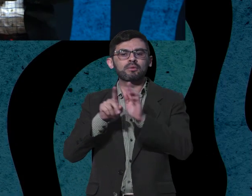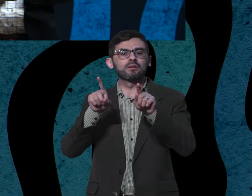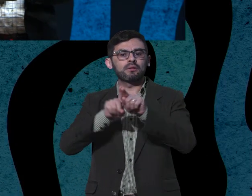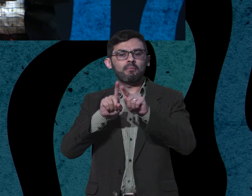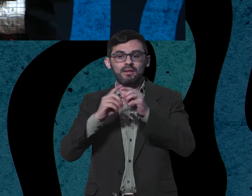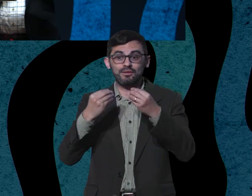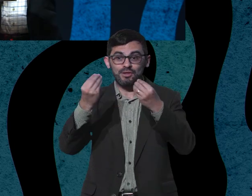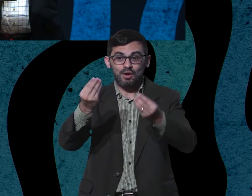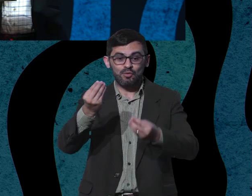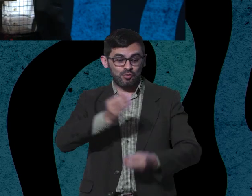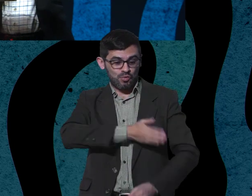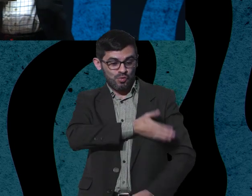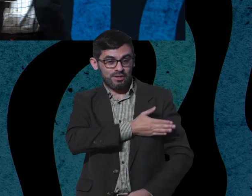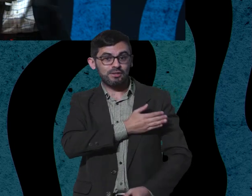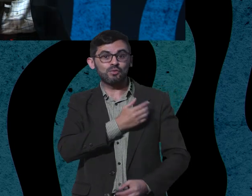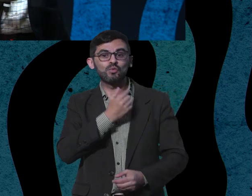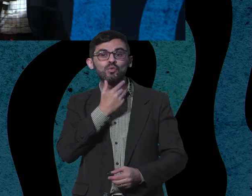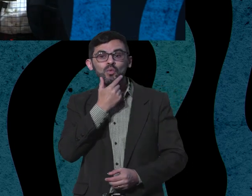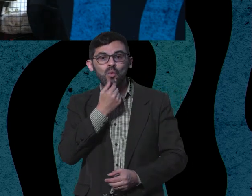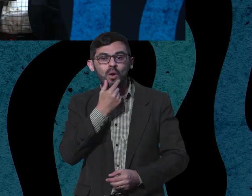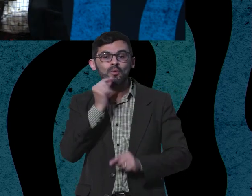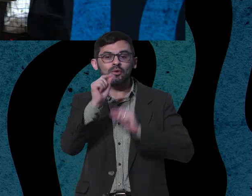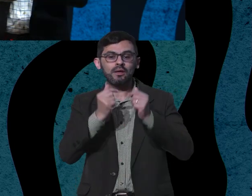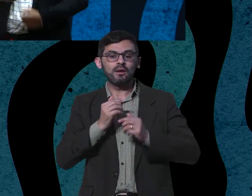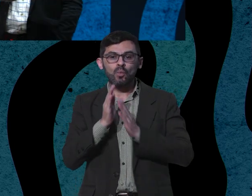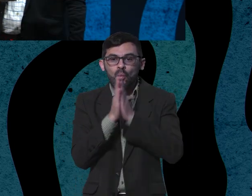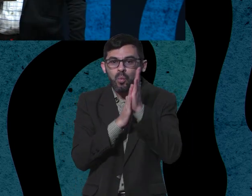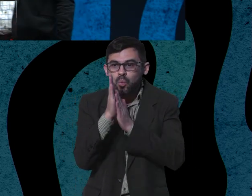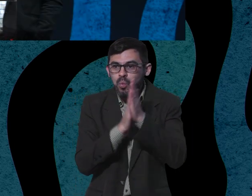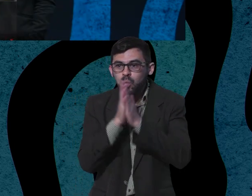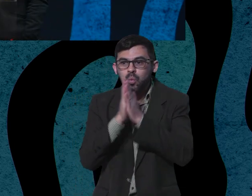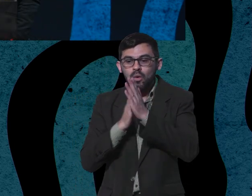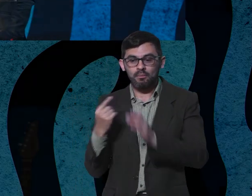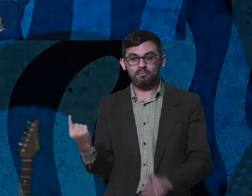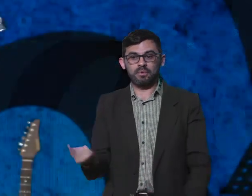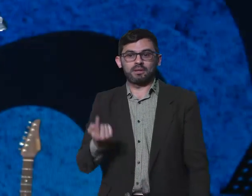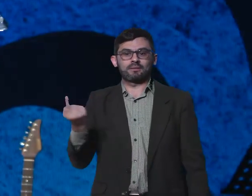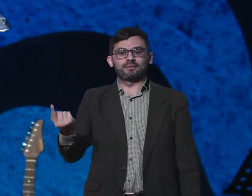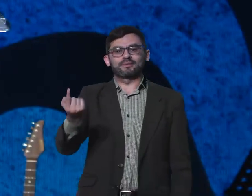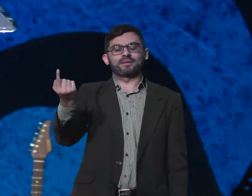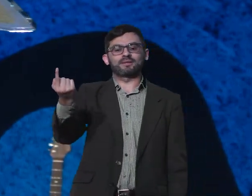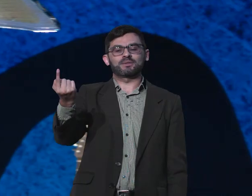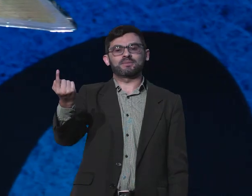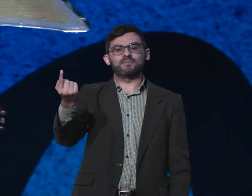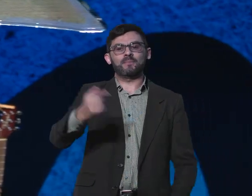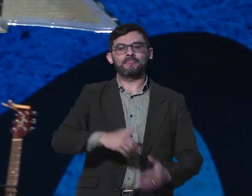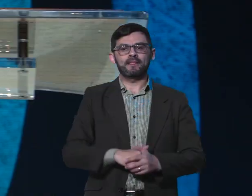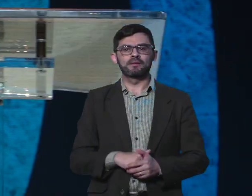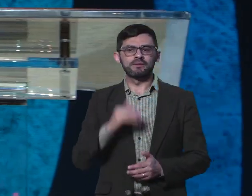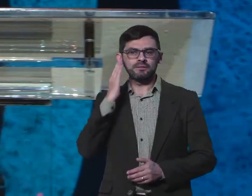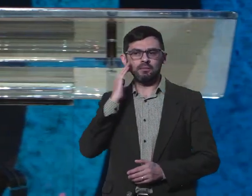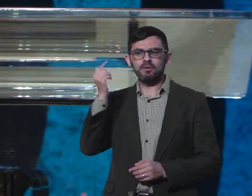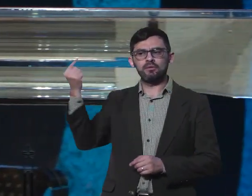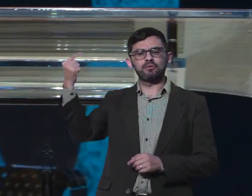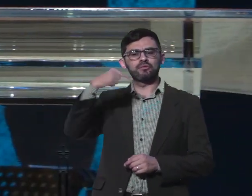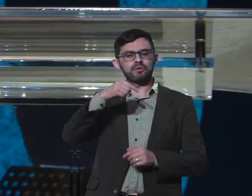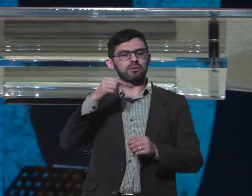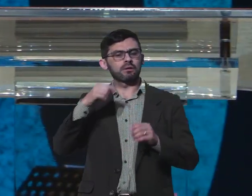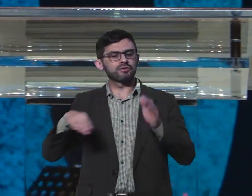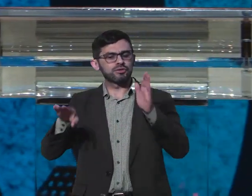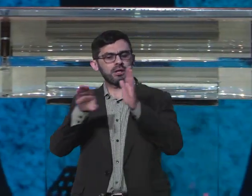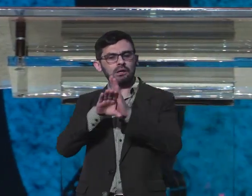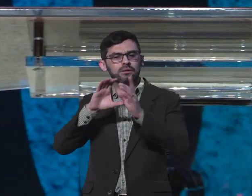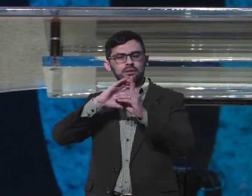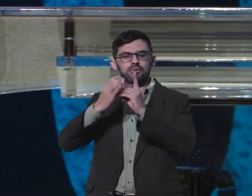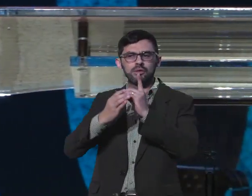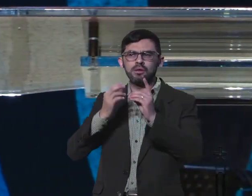no coração do homem o anseio pela eternidade. Sabe, eu estava vindo para cá e eu vi algumas pessoas